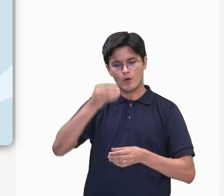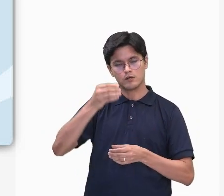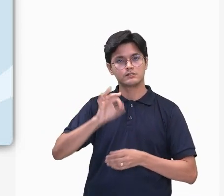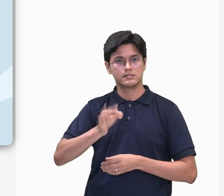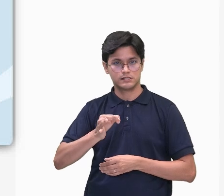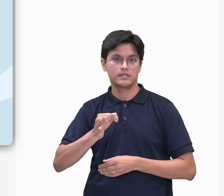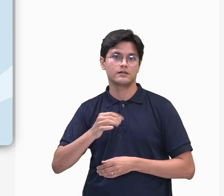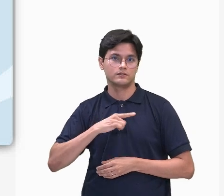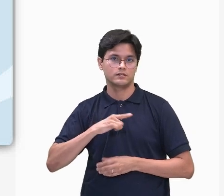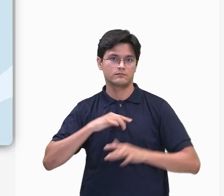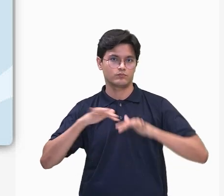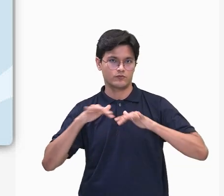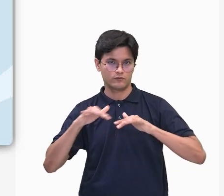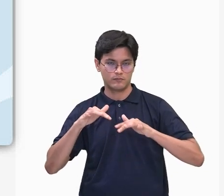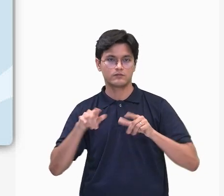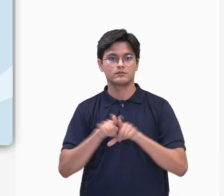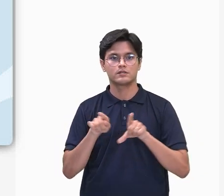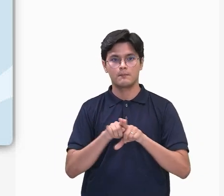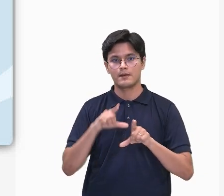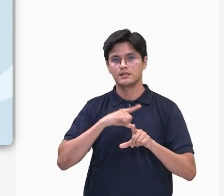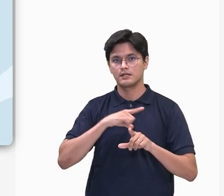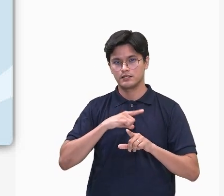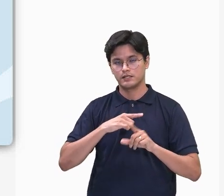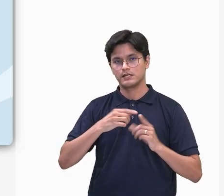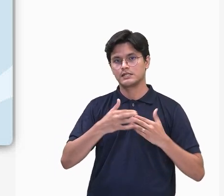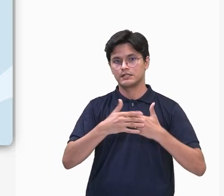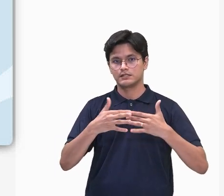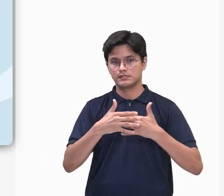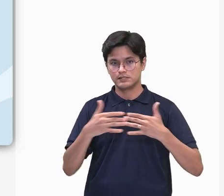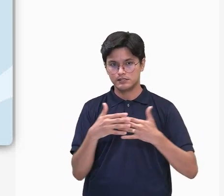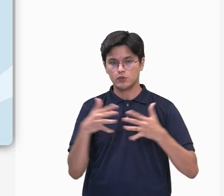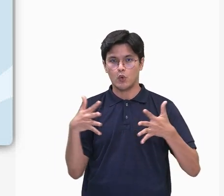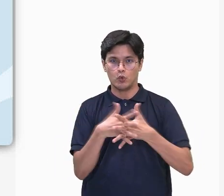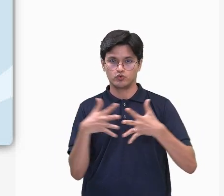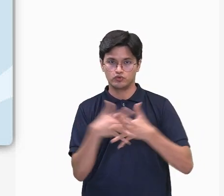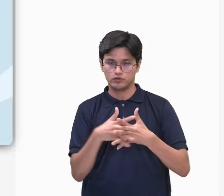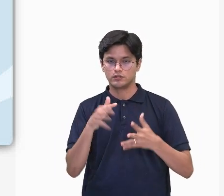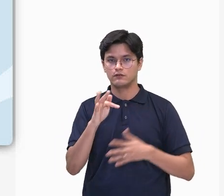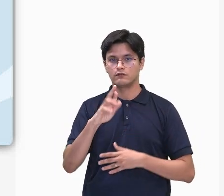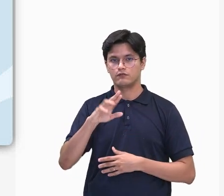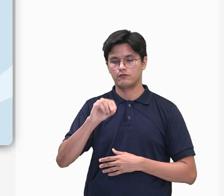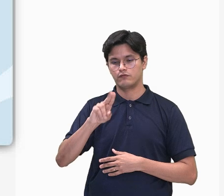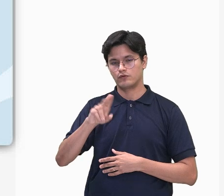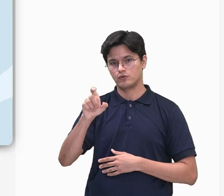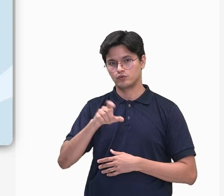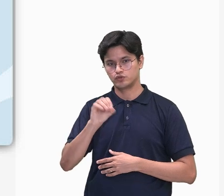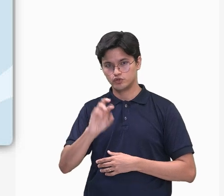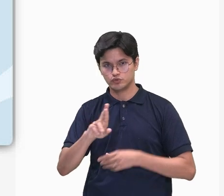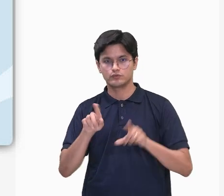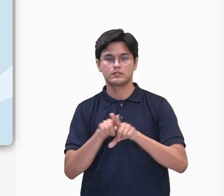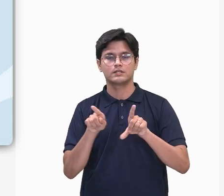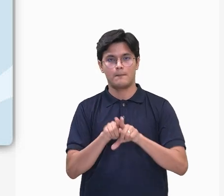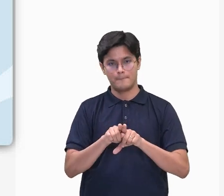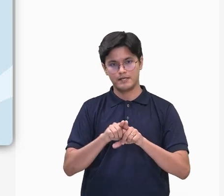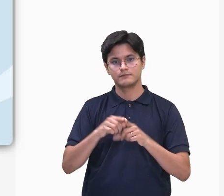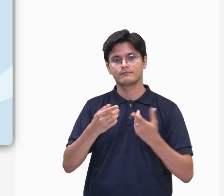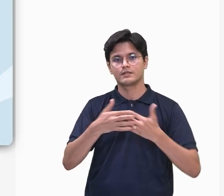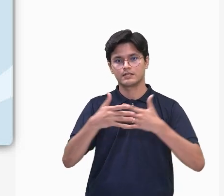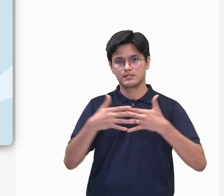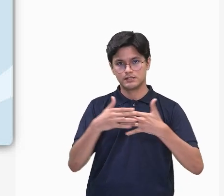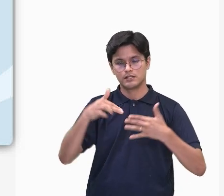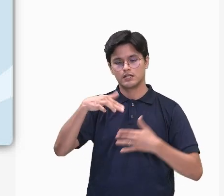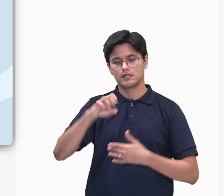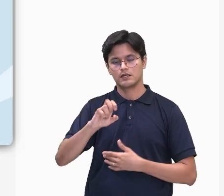conjuntivo frouxo, que faz parte ali da composição do estômago também. Tecido nervoso, levando informações.